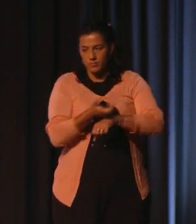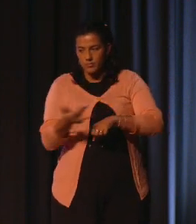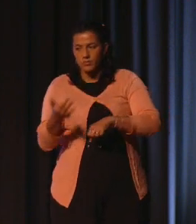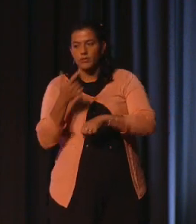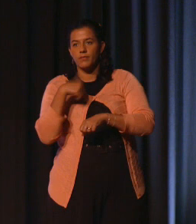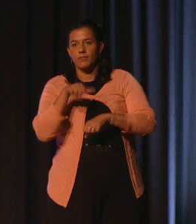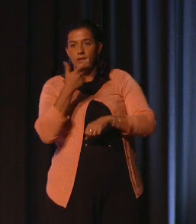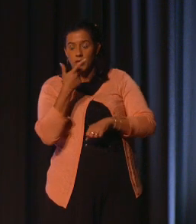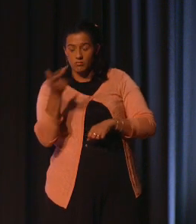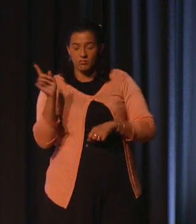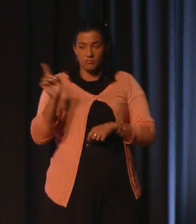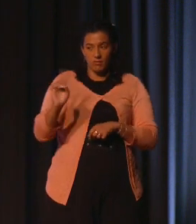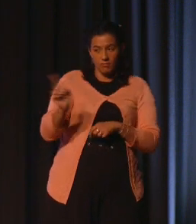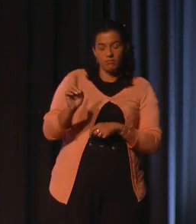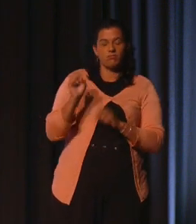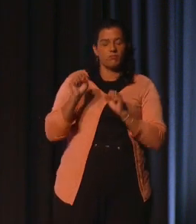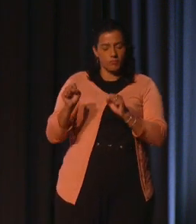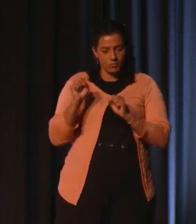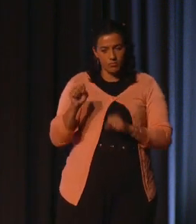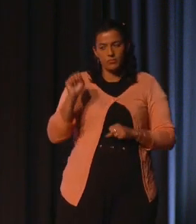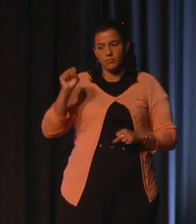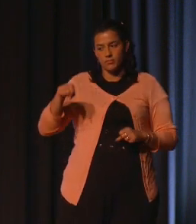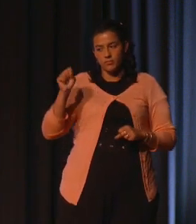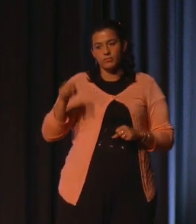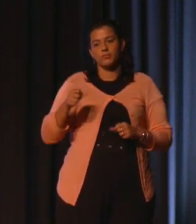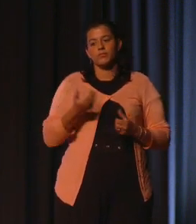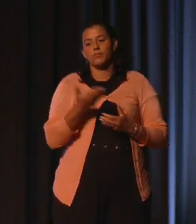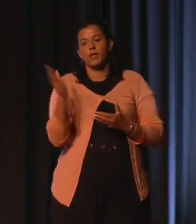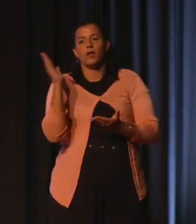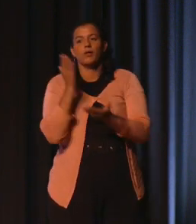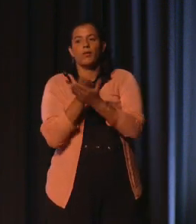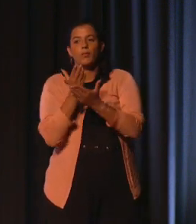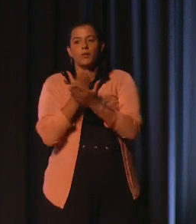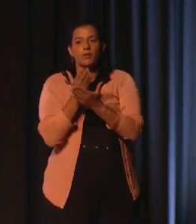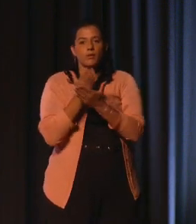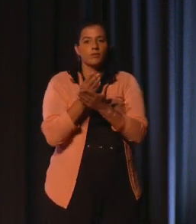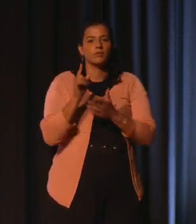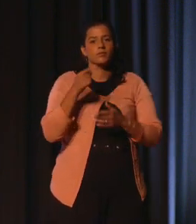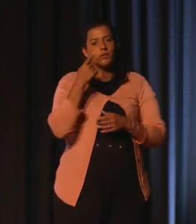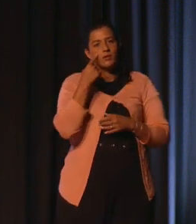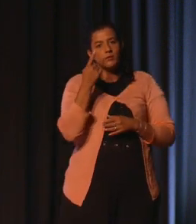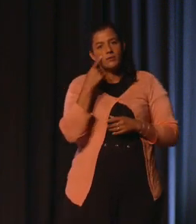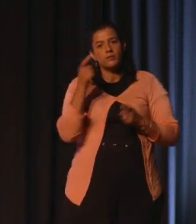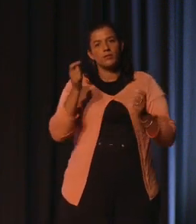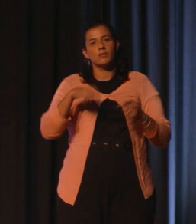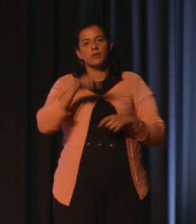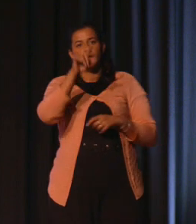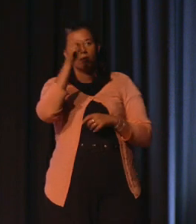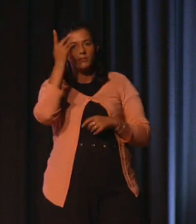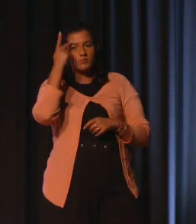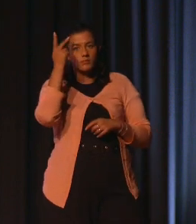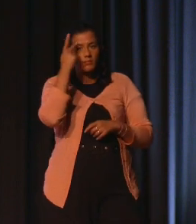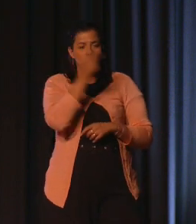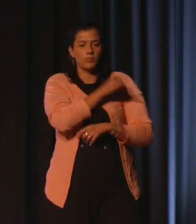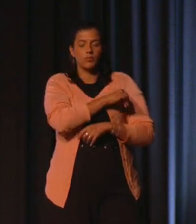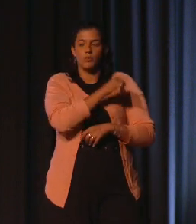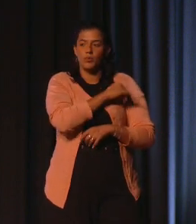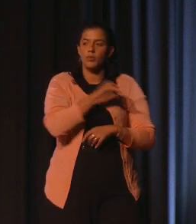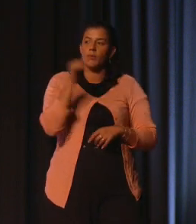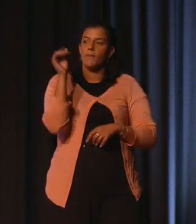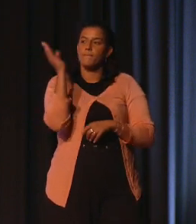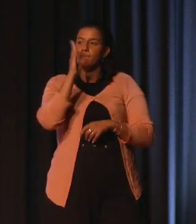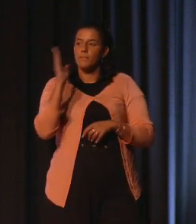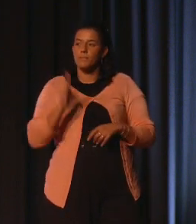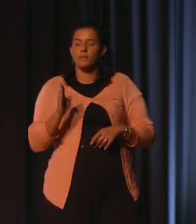colega lá diz que não pode fazer, diga a ele: fulano, que tal dar uma estudadinha? Olha, tem alguém lá em São Paulo, no Rio, no Brasil